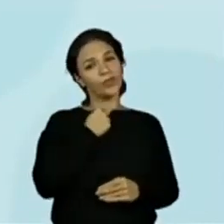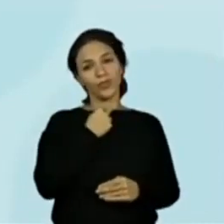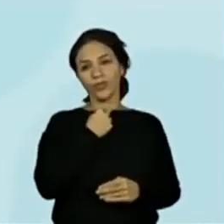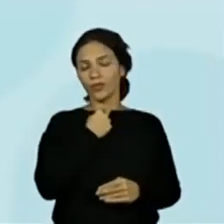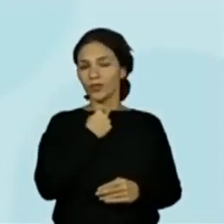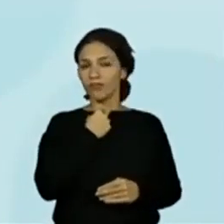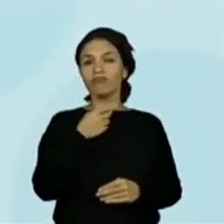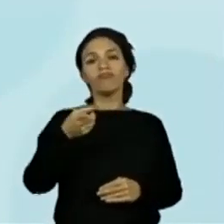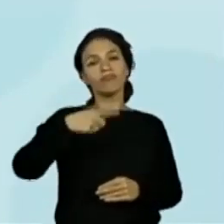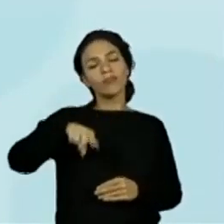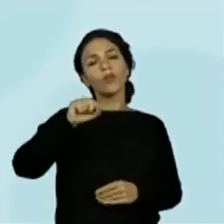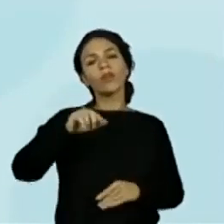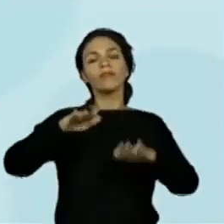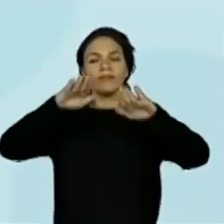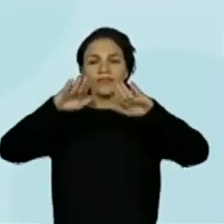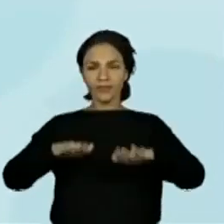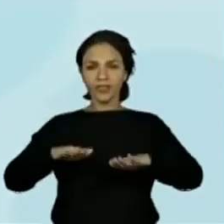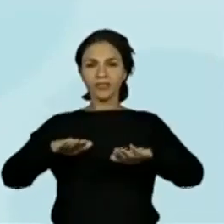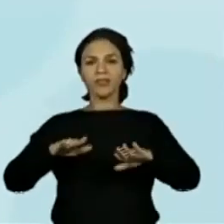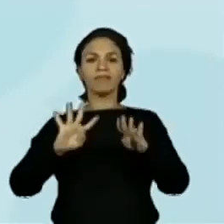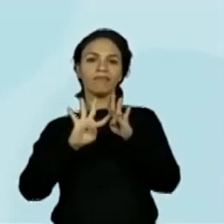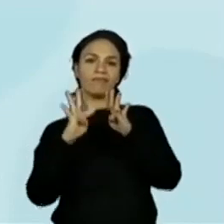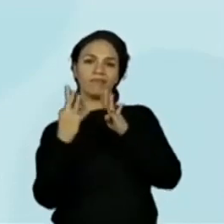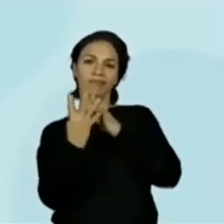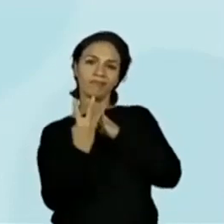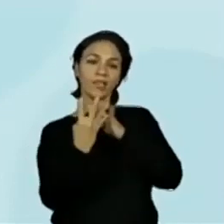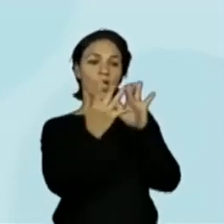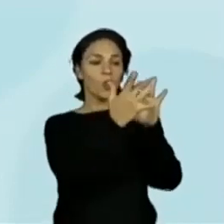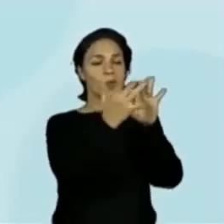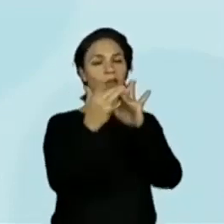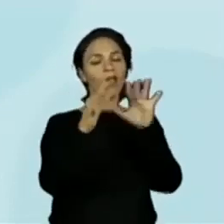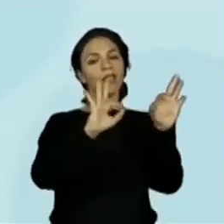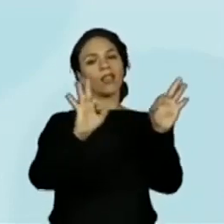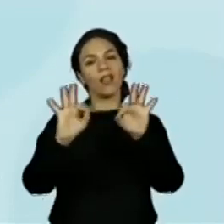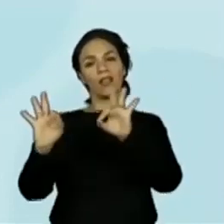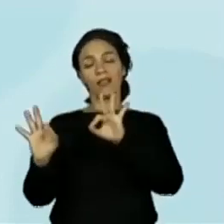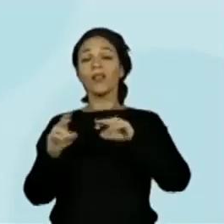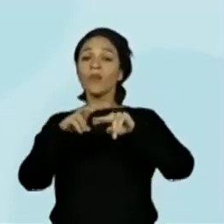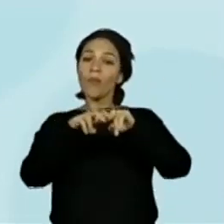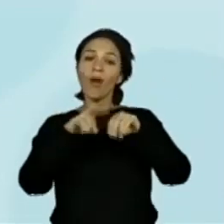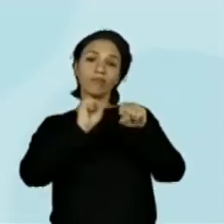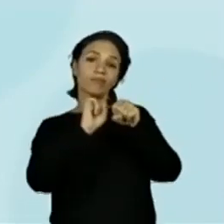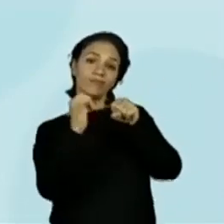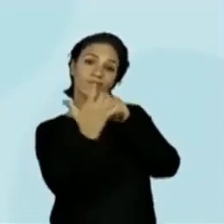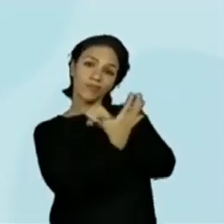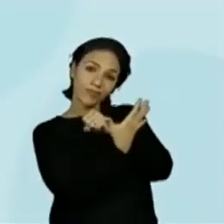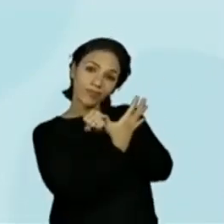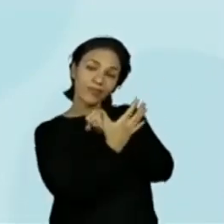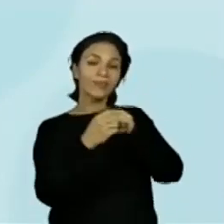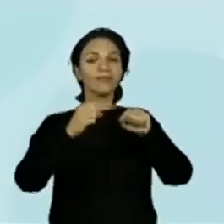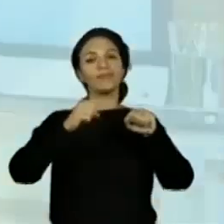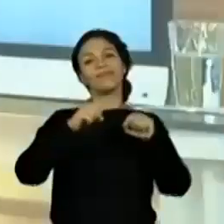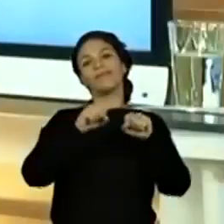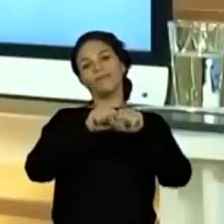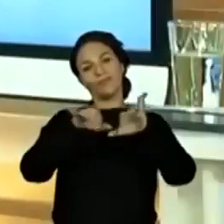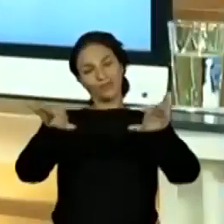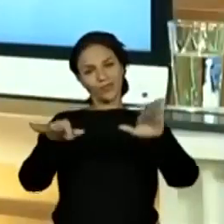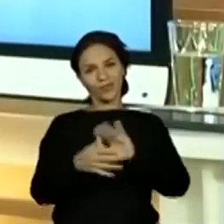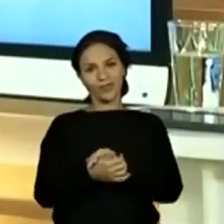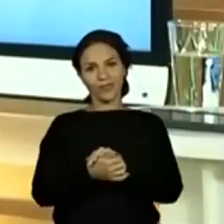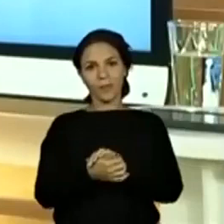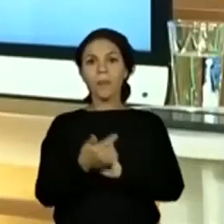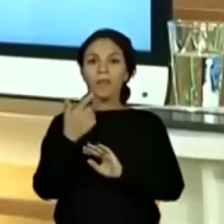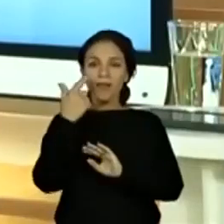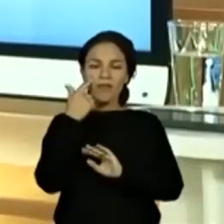em distanciamento social por conta do Covid-19. Viu que eu tenho duas colocações